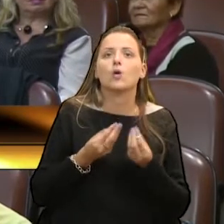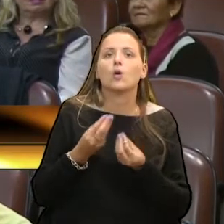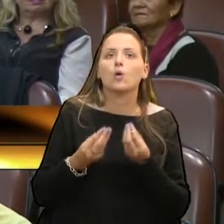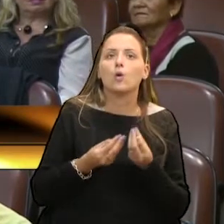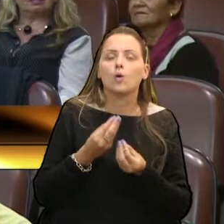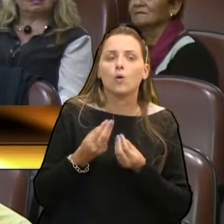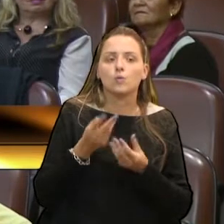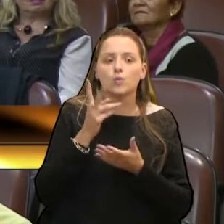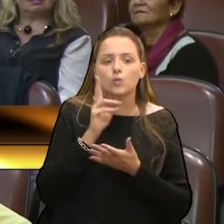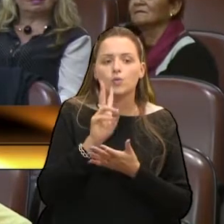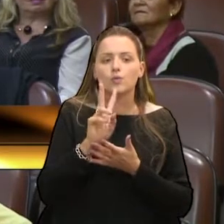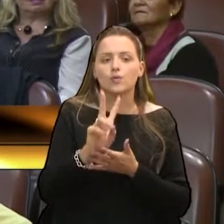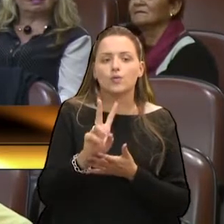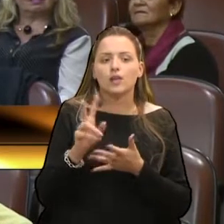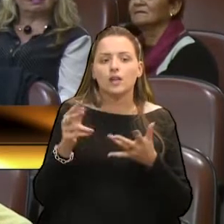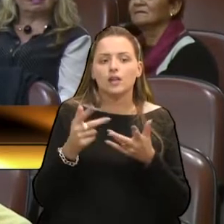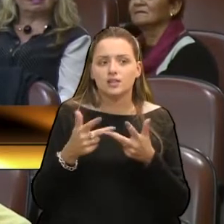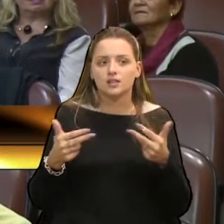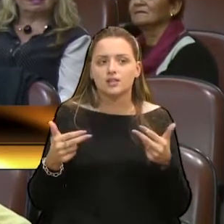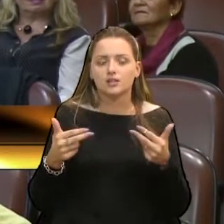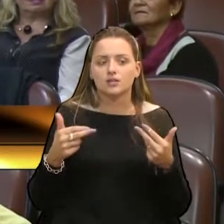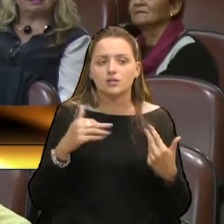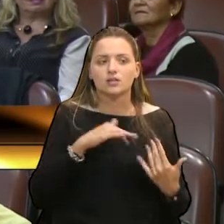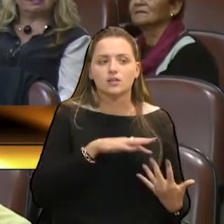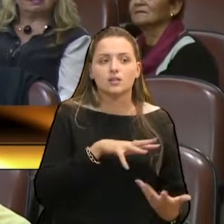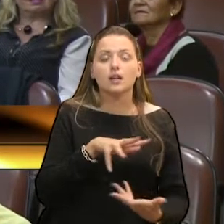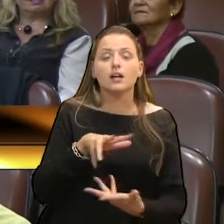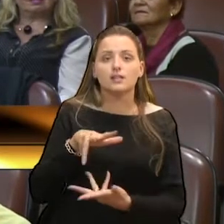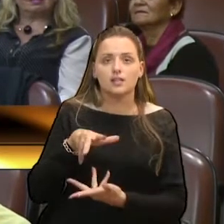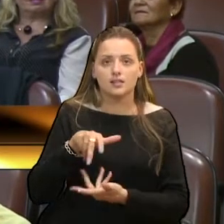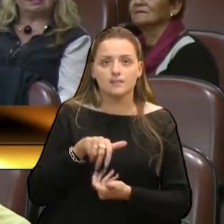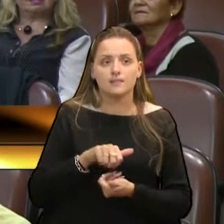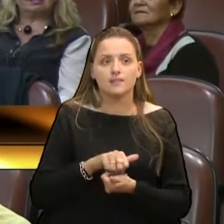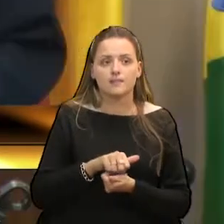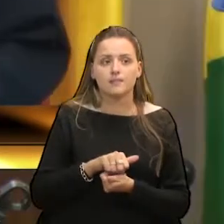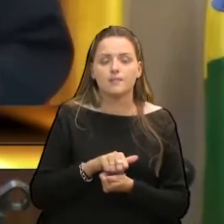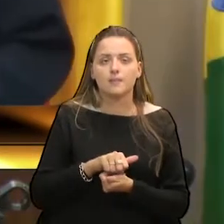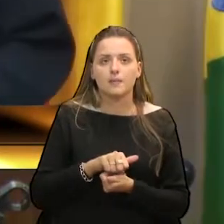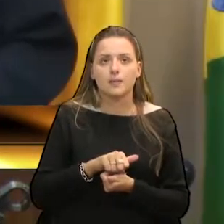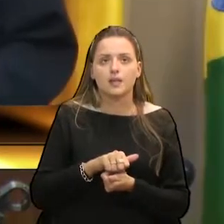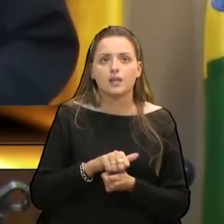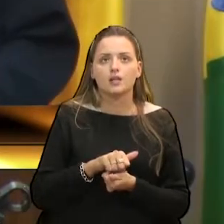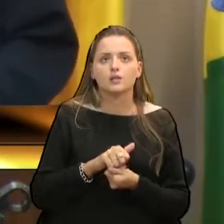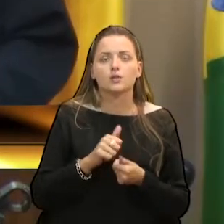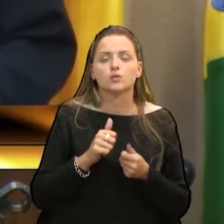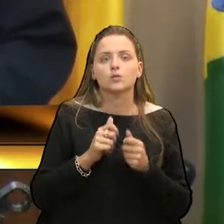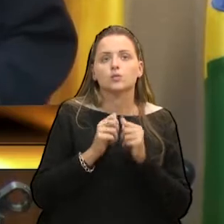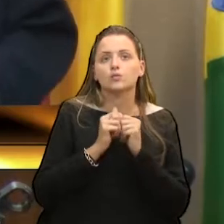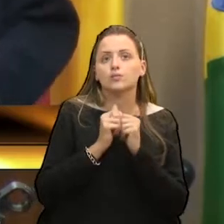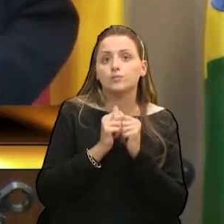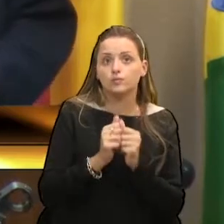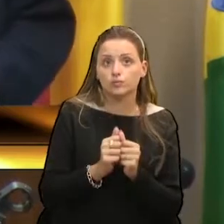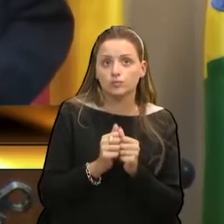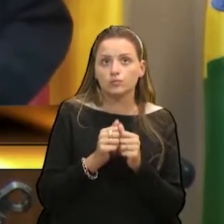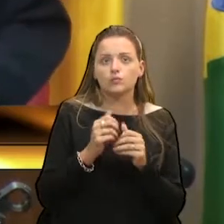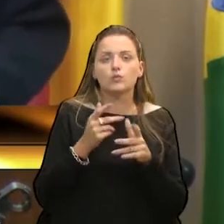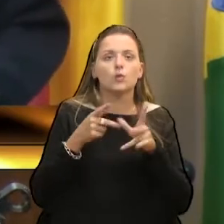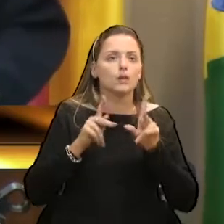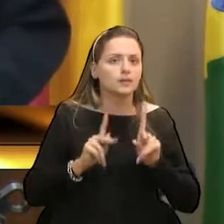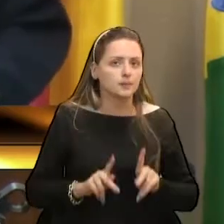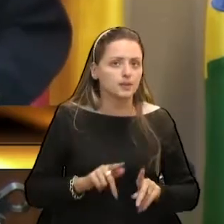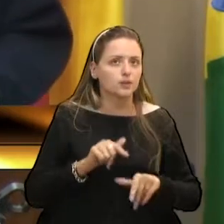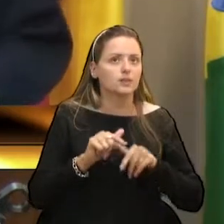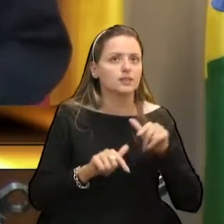as orientações que o mundo maior, que o Espírito de verdade, através dos